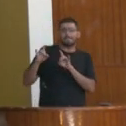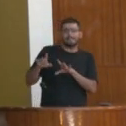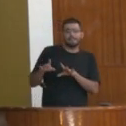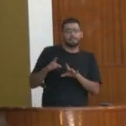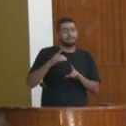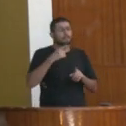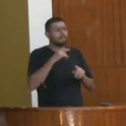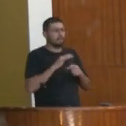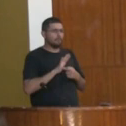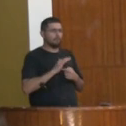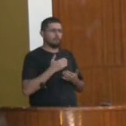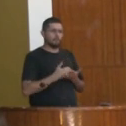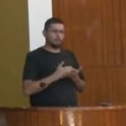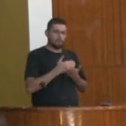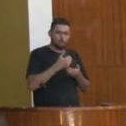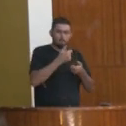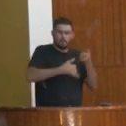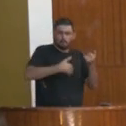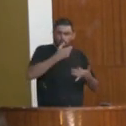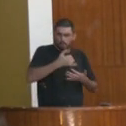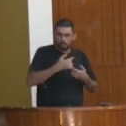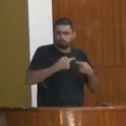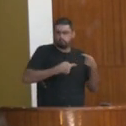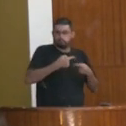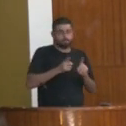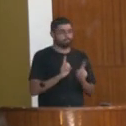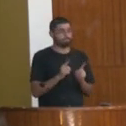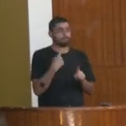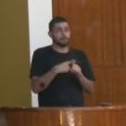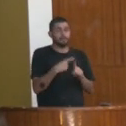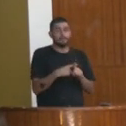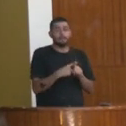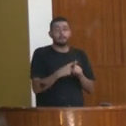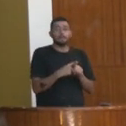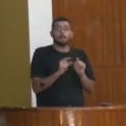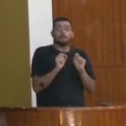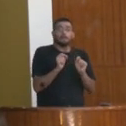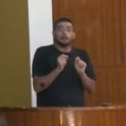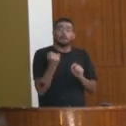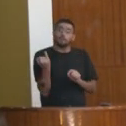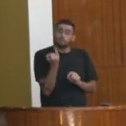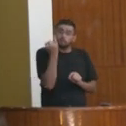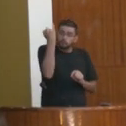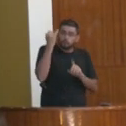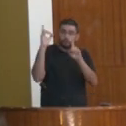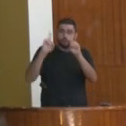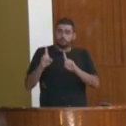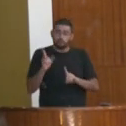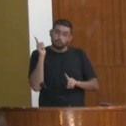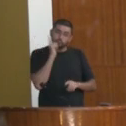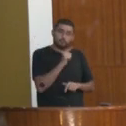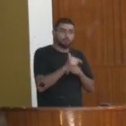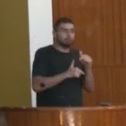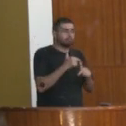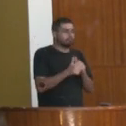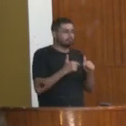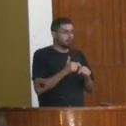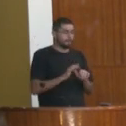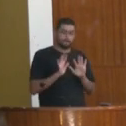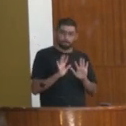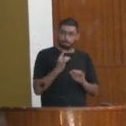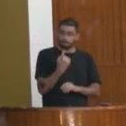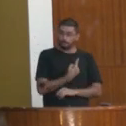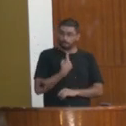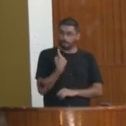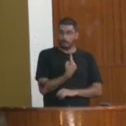aqui, a questão da empregabilidade é uma das facetas da pessoa com deficiência. Aliás, nós temos uma